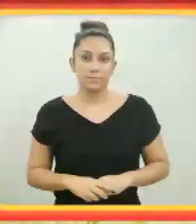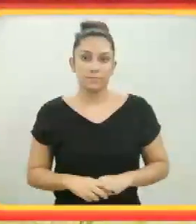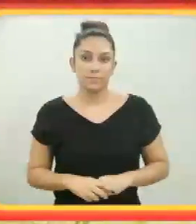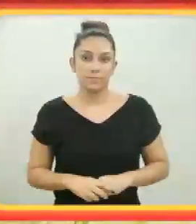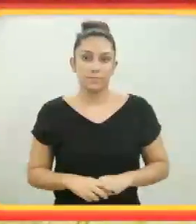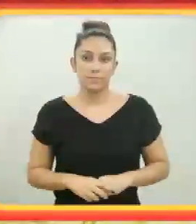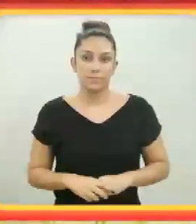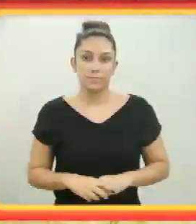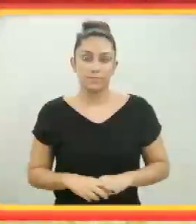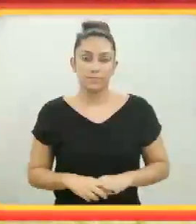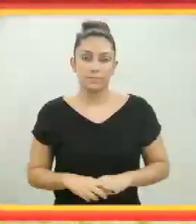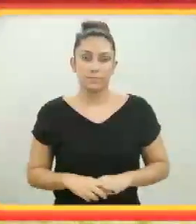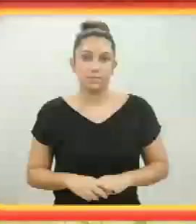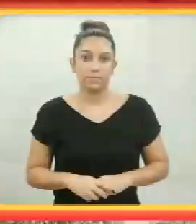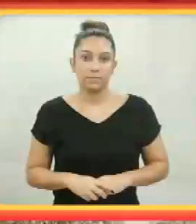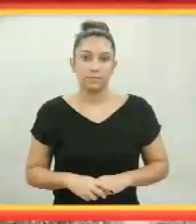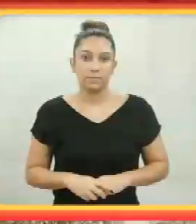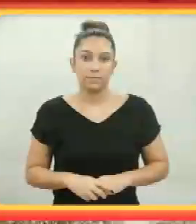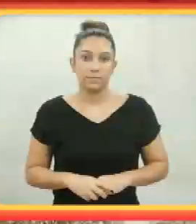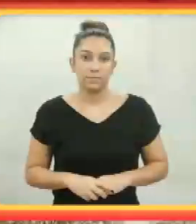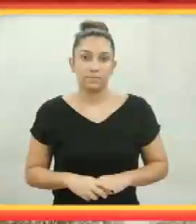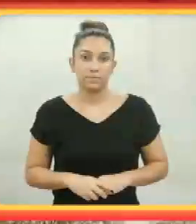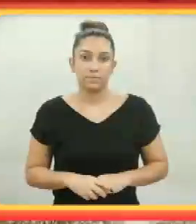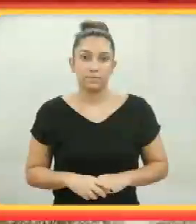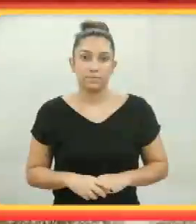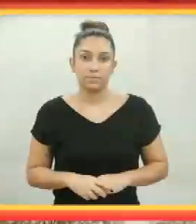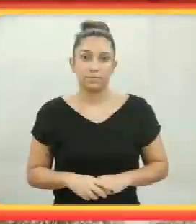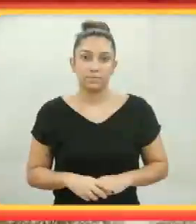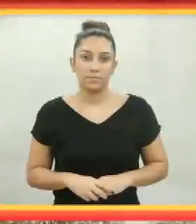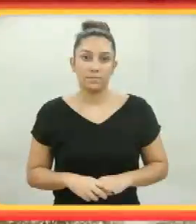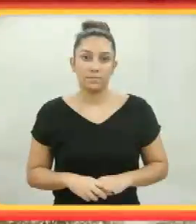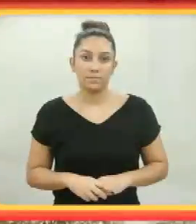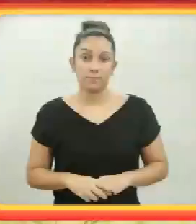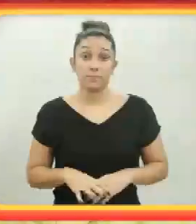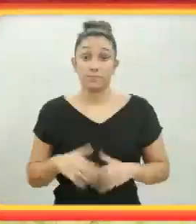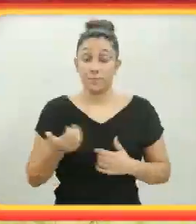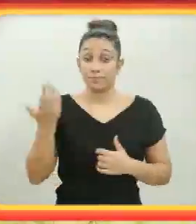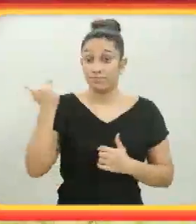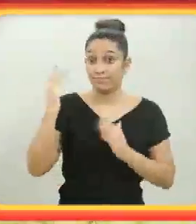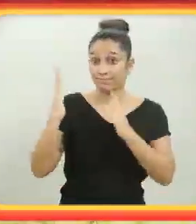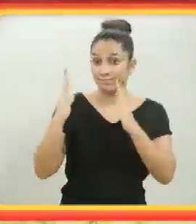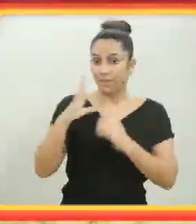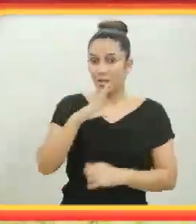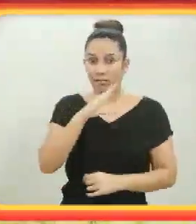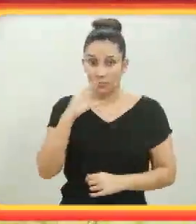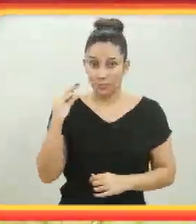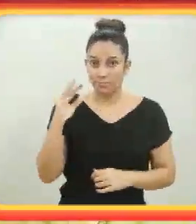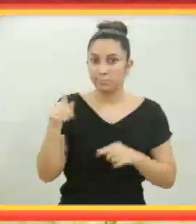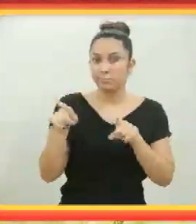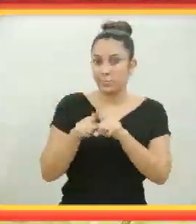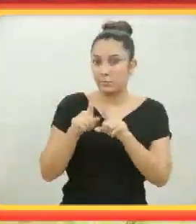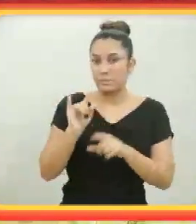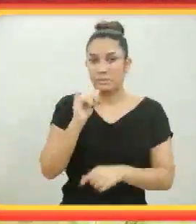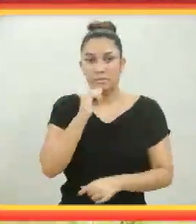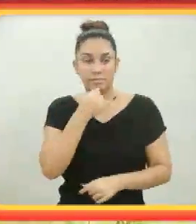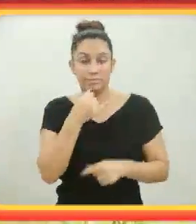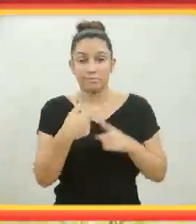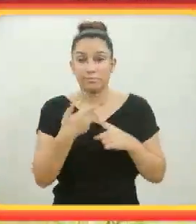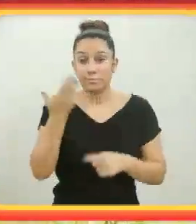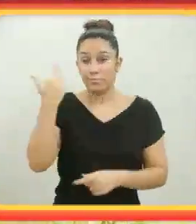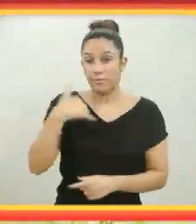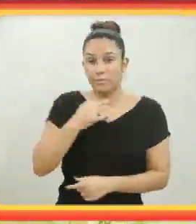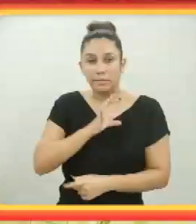ficavam, ela vinha pequenininha, então tinha essas dificuldades. Na adolescência também foi um pouco triste, porque